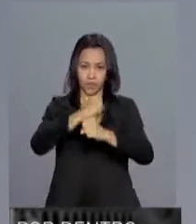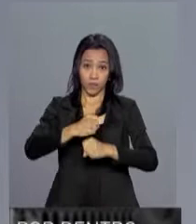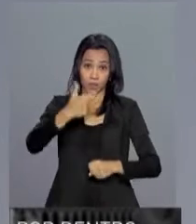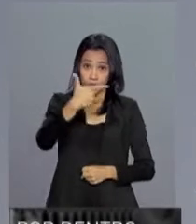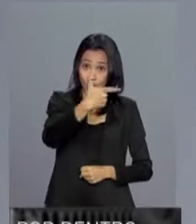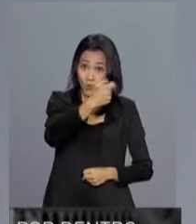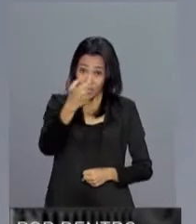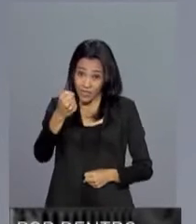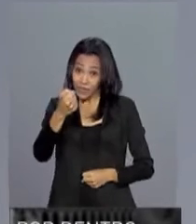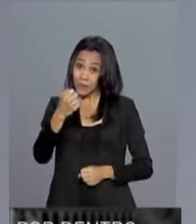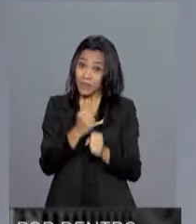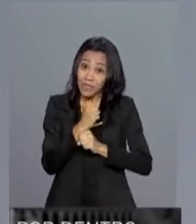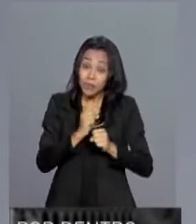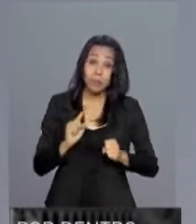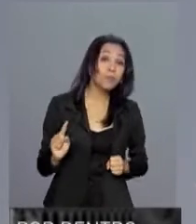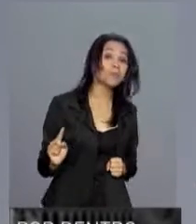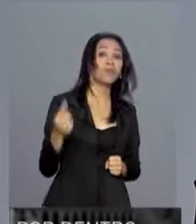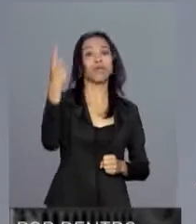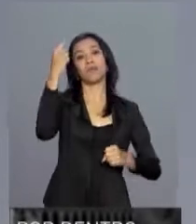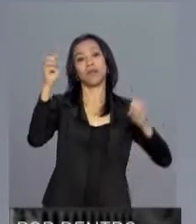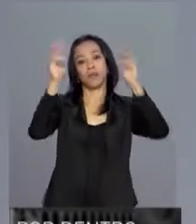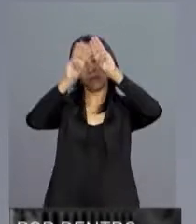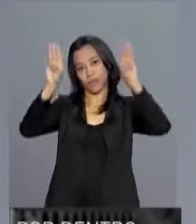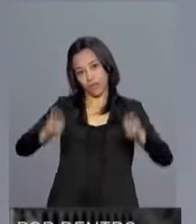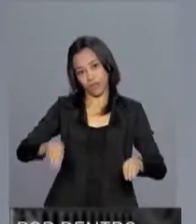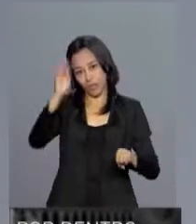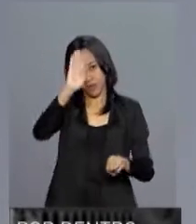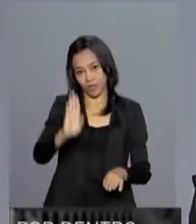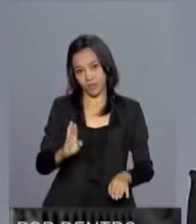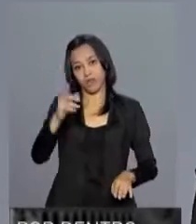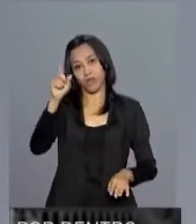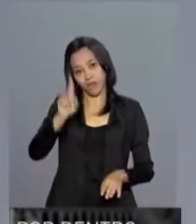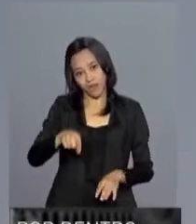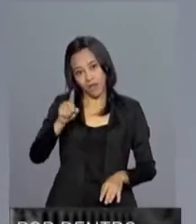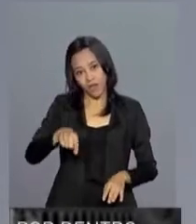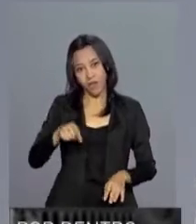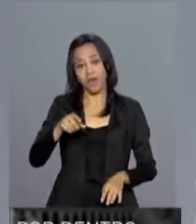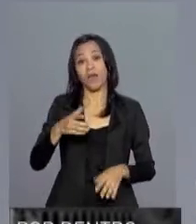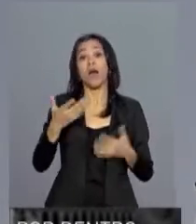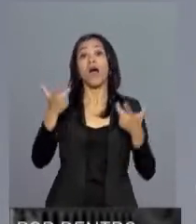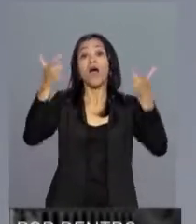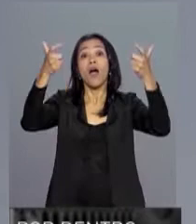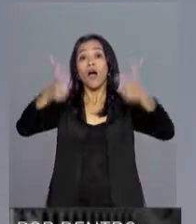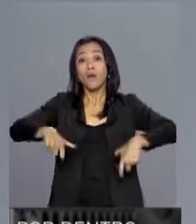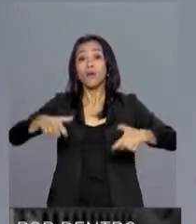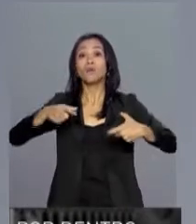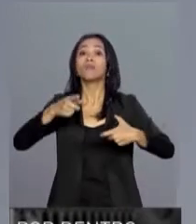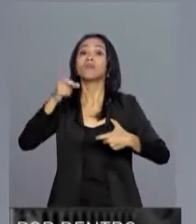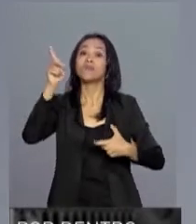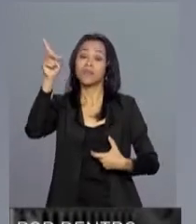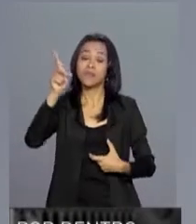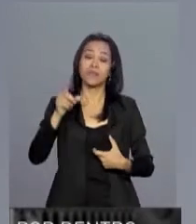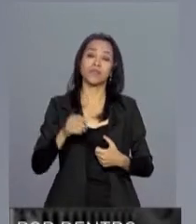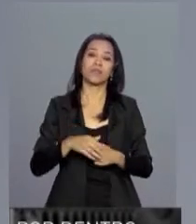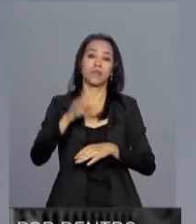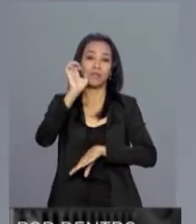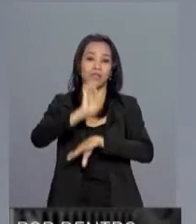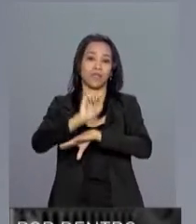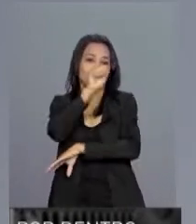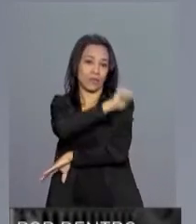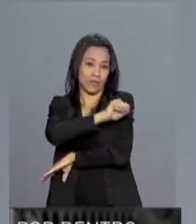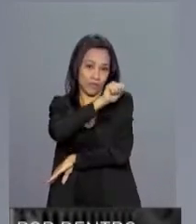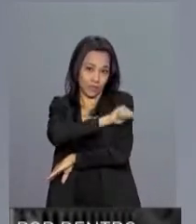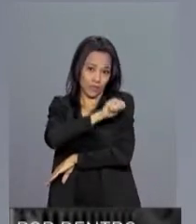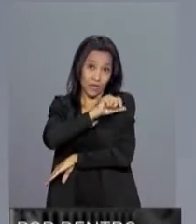do primeiro museu brasileiro que é o museu nacional que fica ali na quinta da boa vista no rio de janeiro